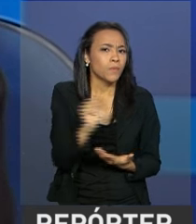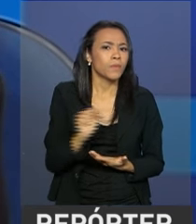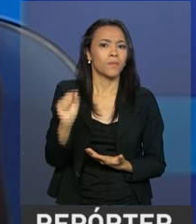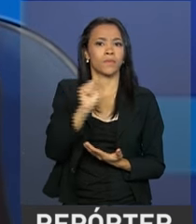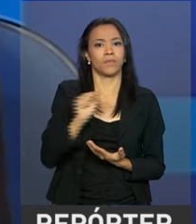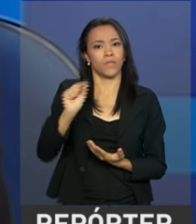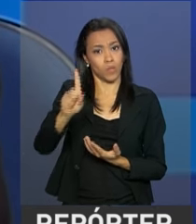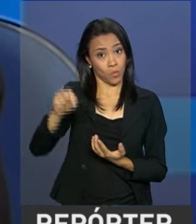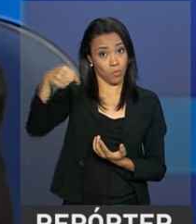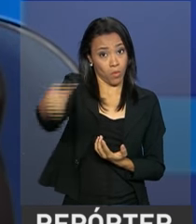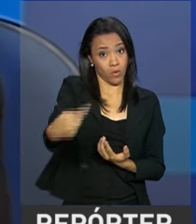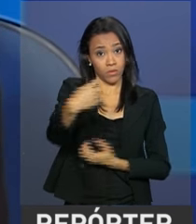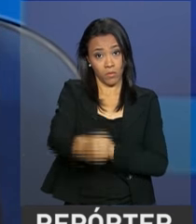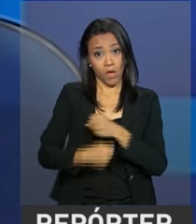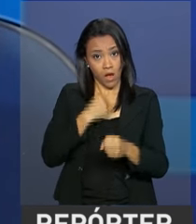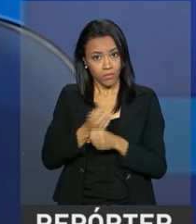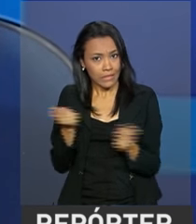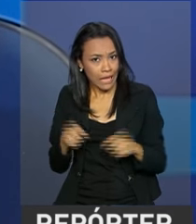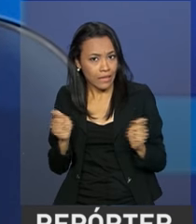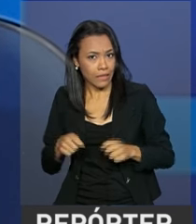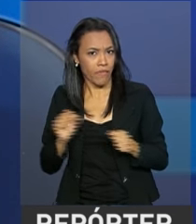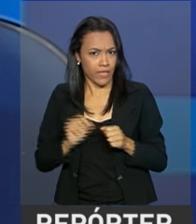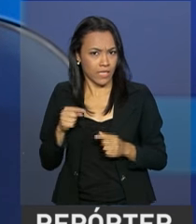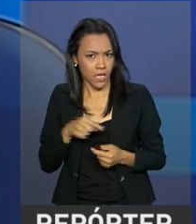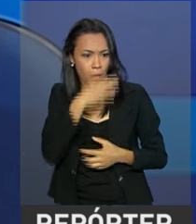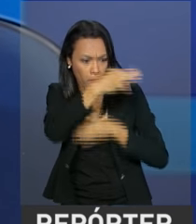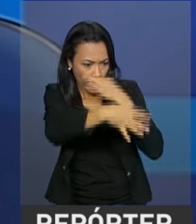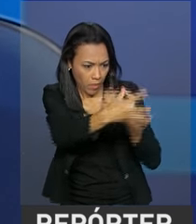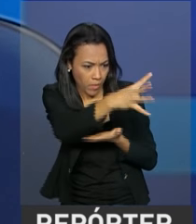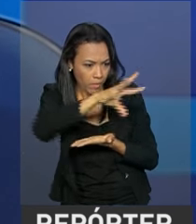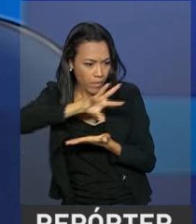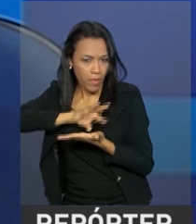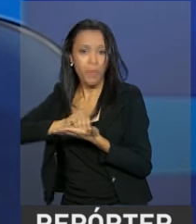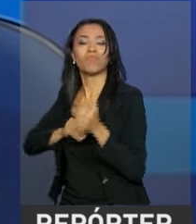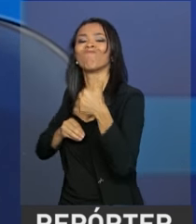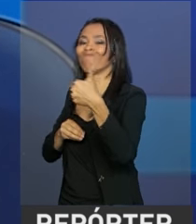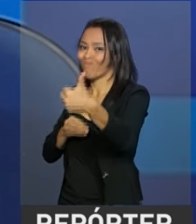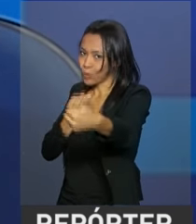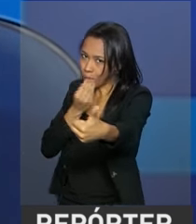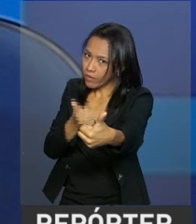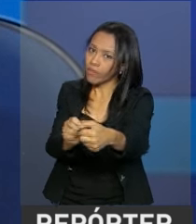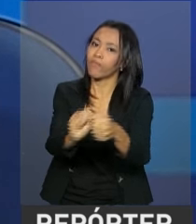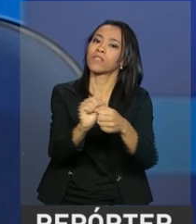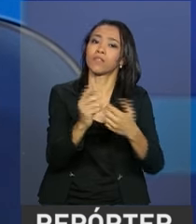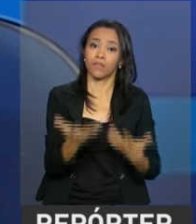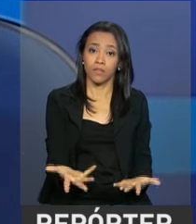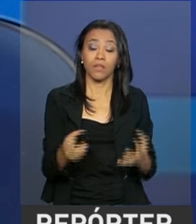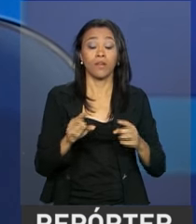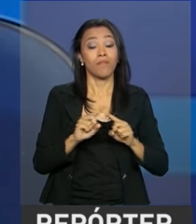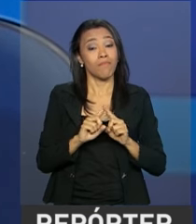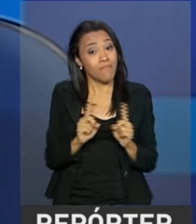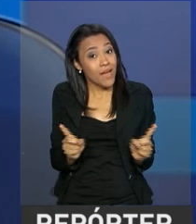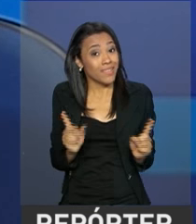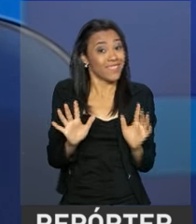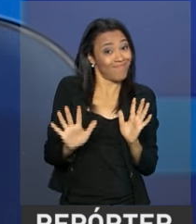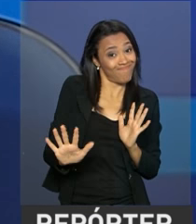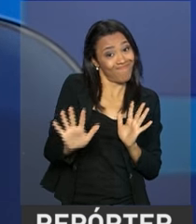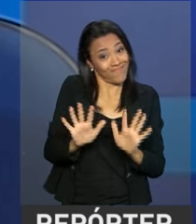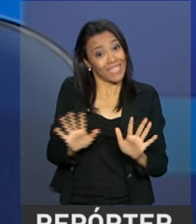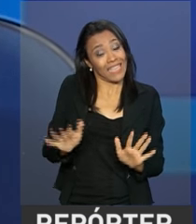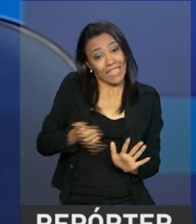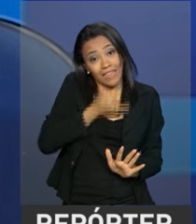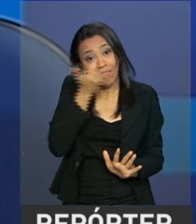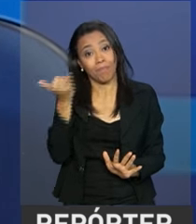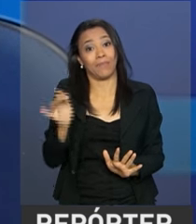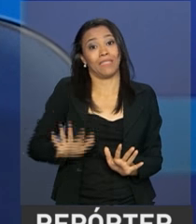no próximo ano nós vamos fazê lo considerando o fato de que a gente depende efetivamente